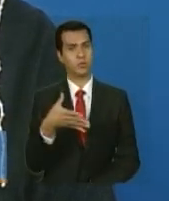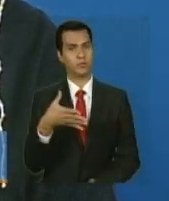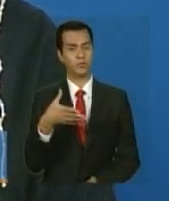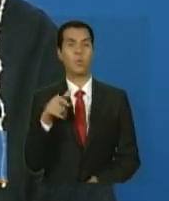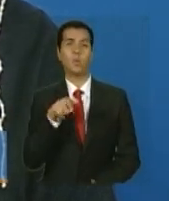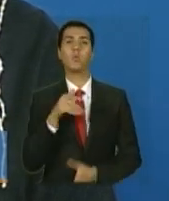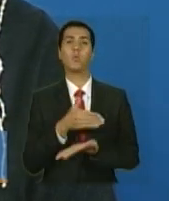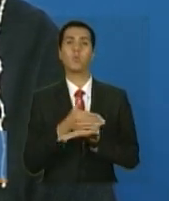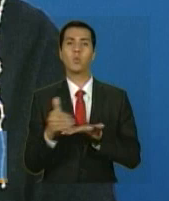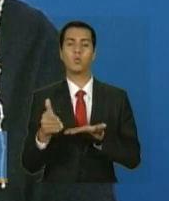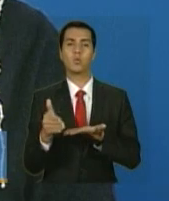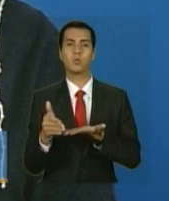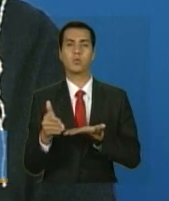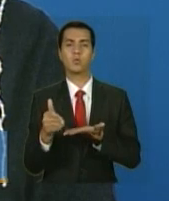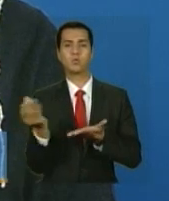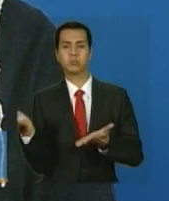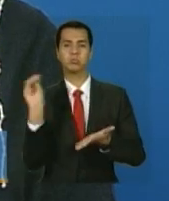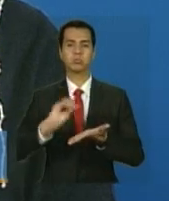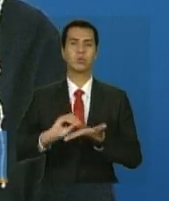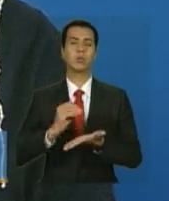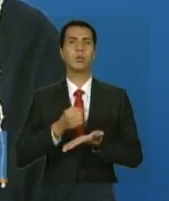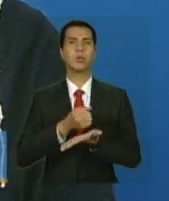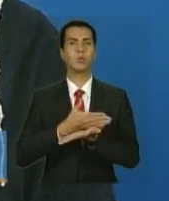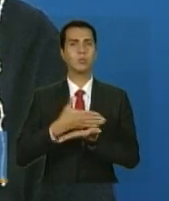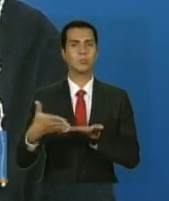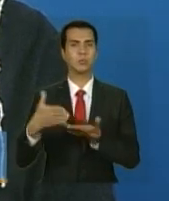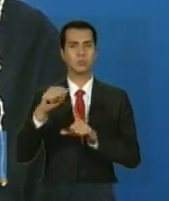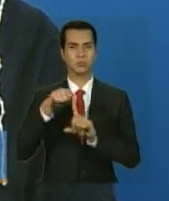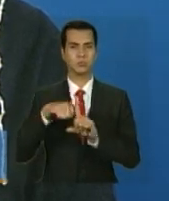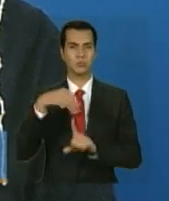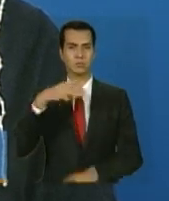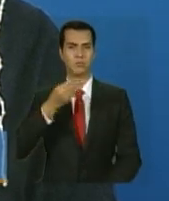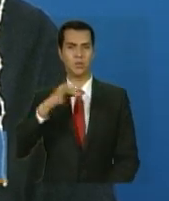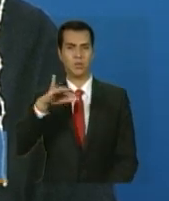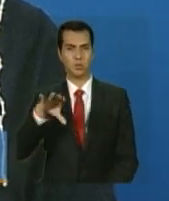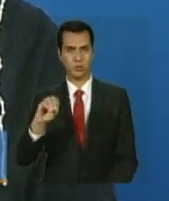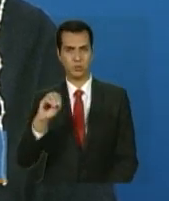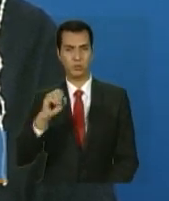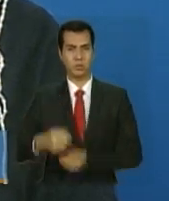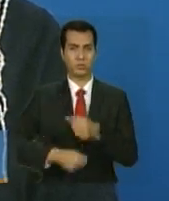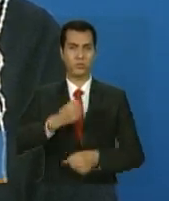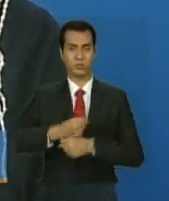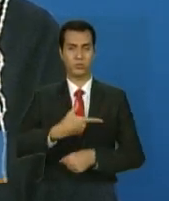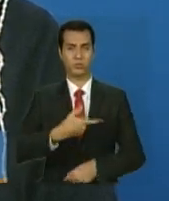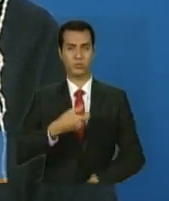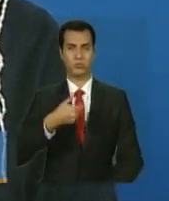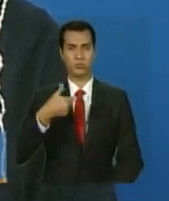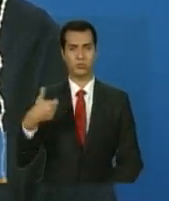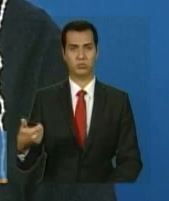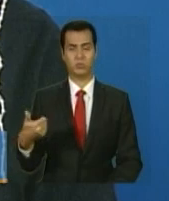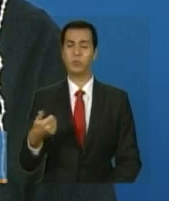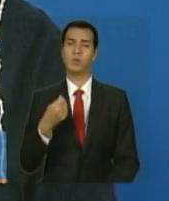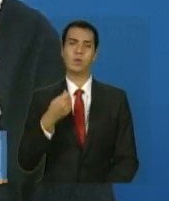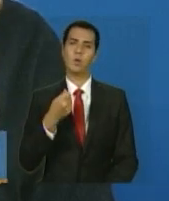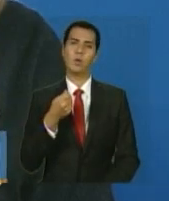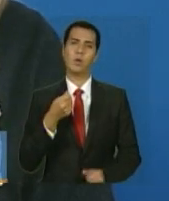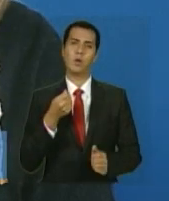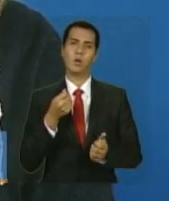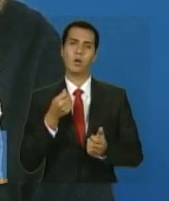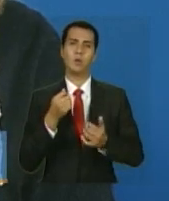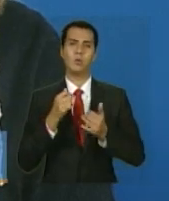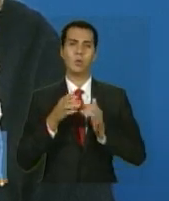a trabalhar com ele foi implementado a partir de maio deste ano e não tem ainda uma instrução